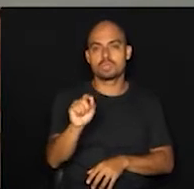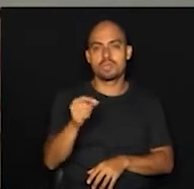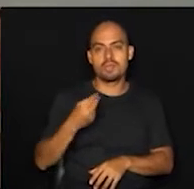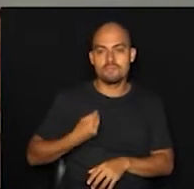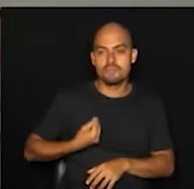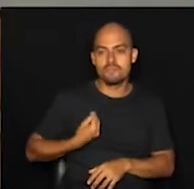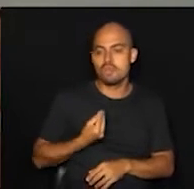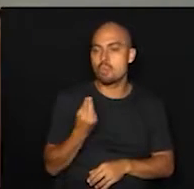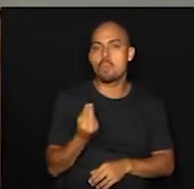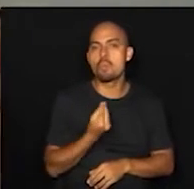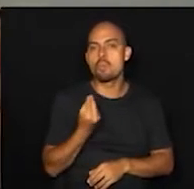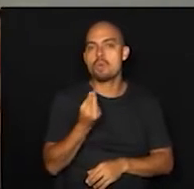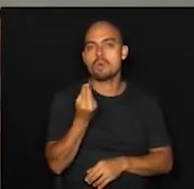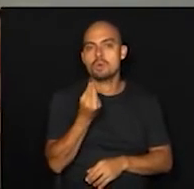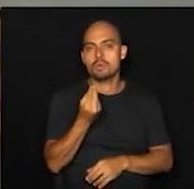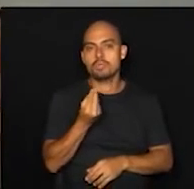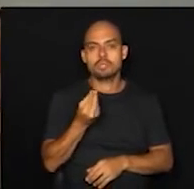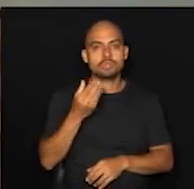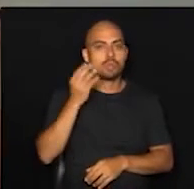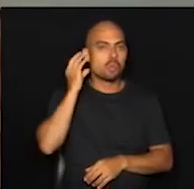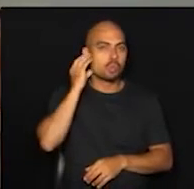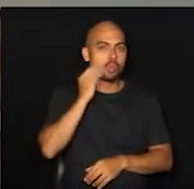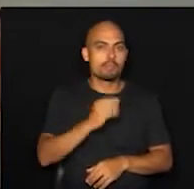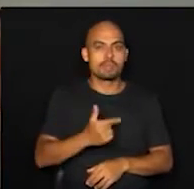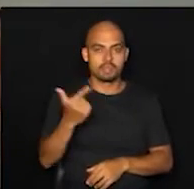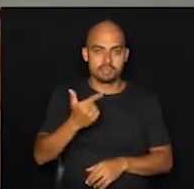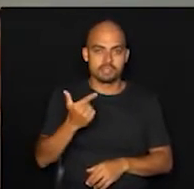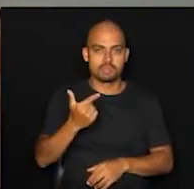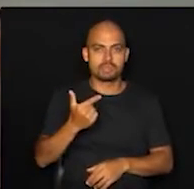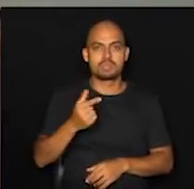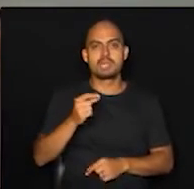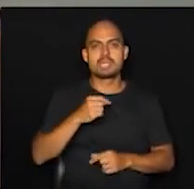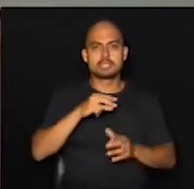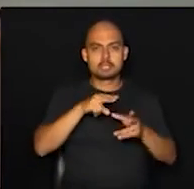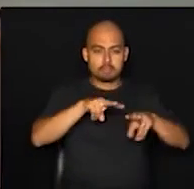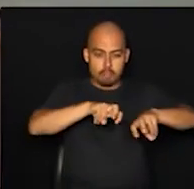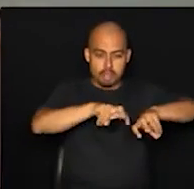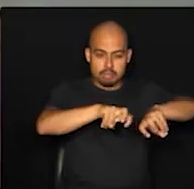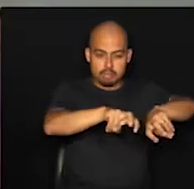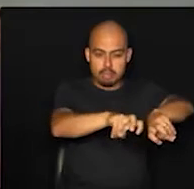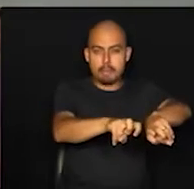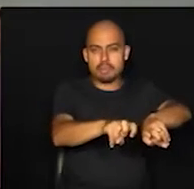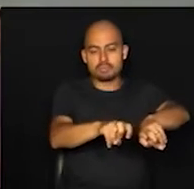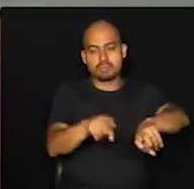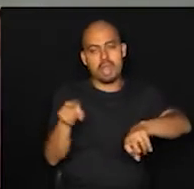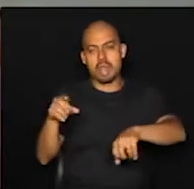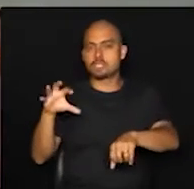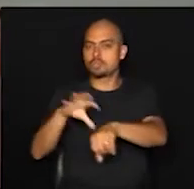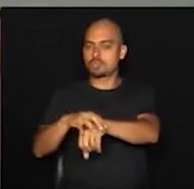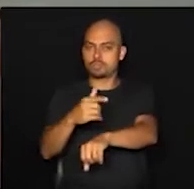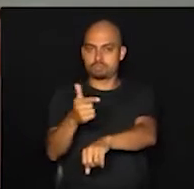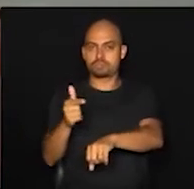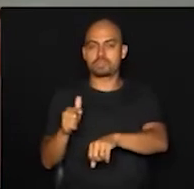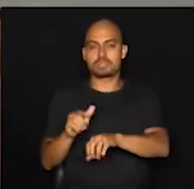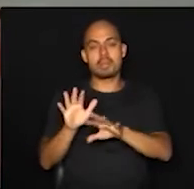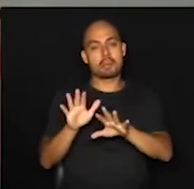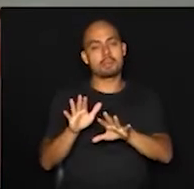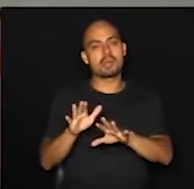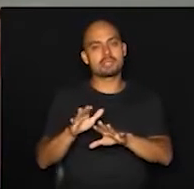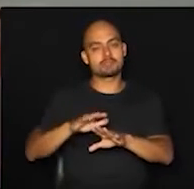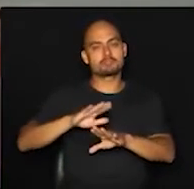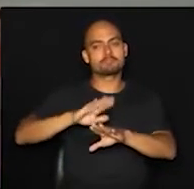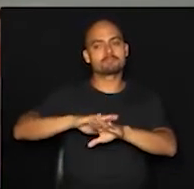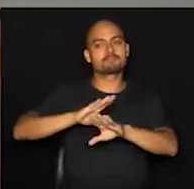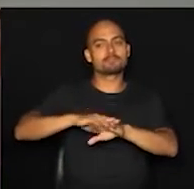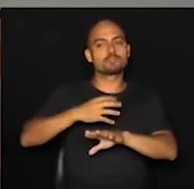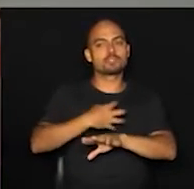o que o pai viveu, né? Uma exploração infinita. Isso ela tinha insegurança, medo. De resto,